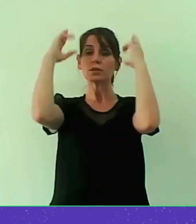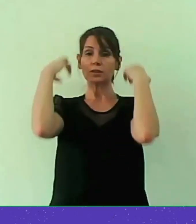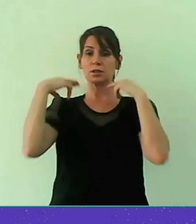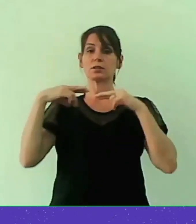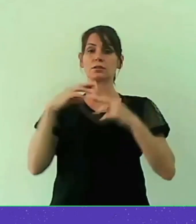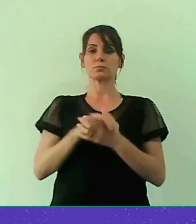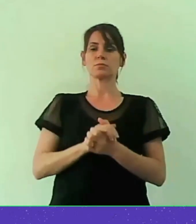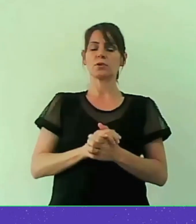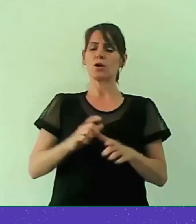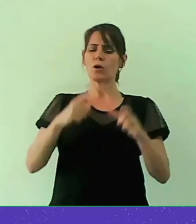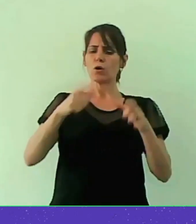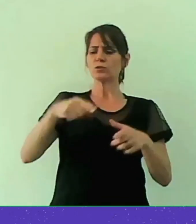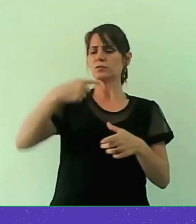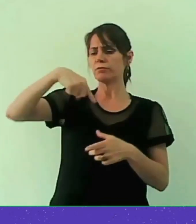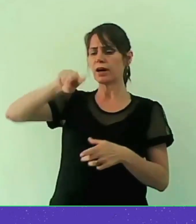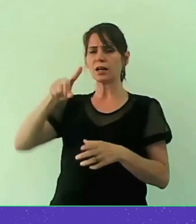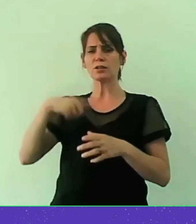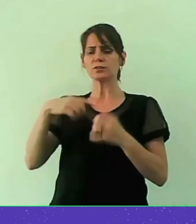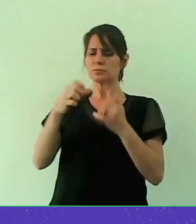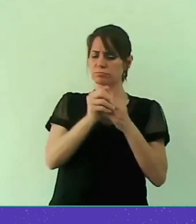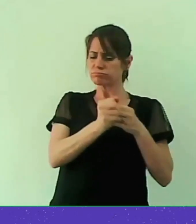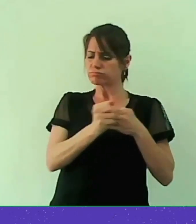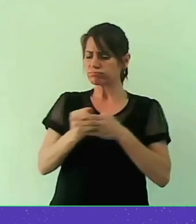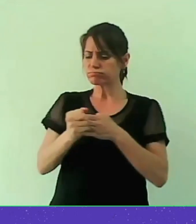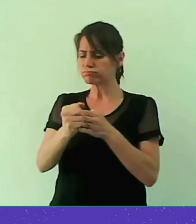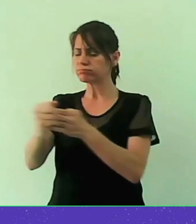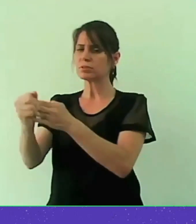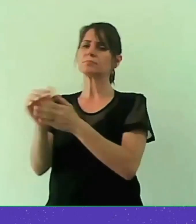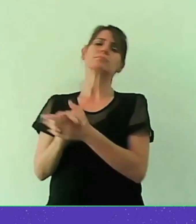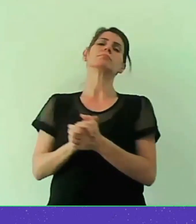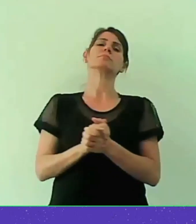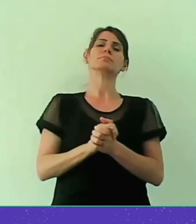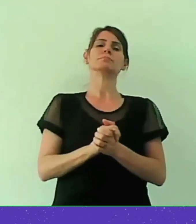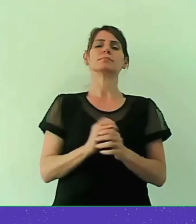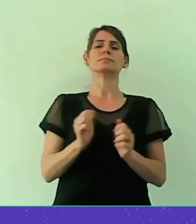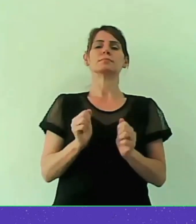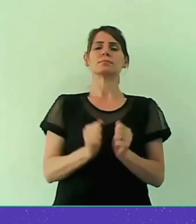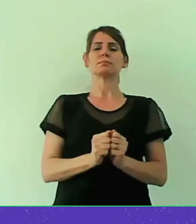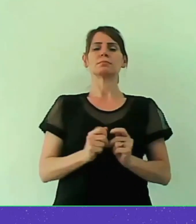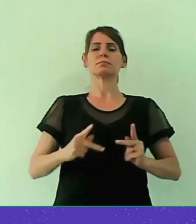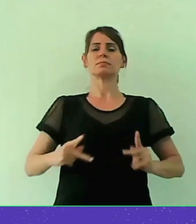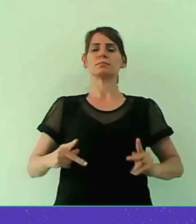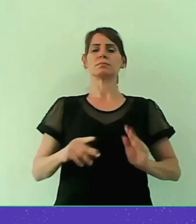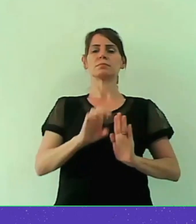vá. Abre sua Bíblia em Apocalipse 14,